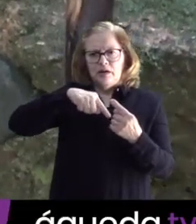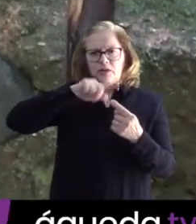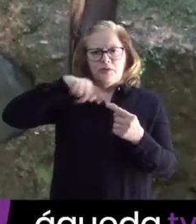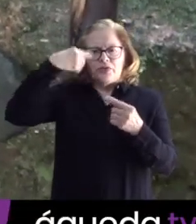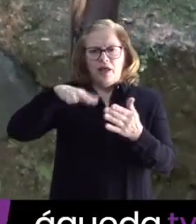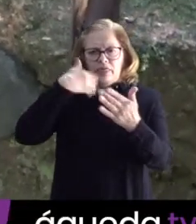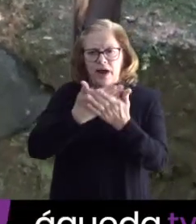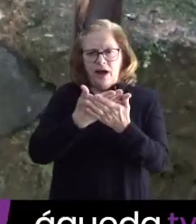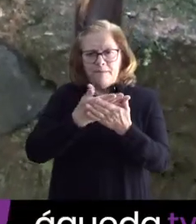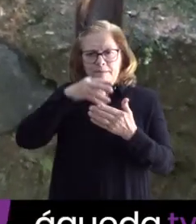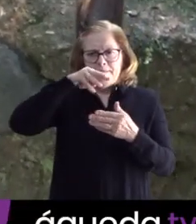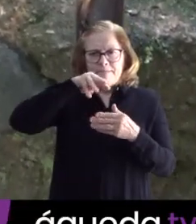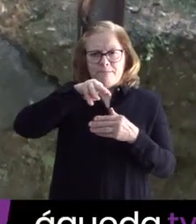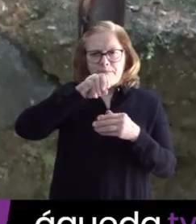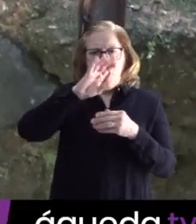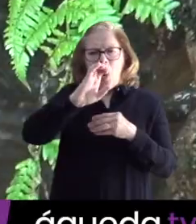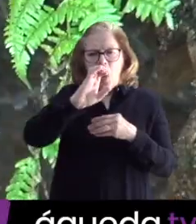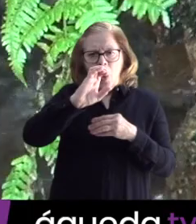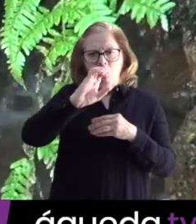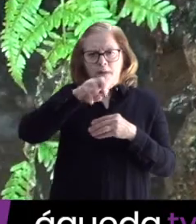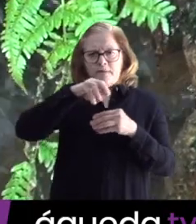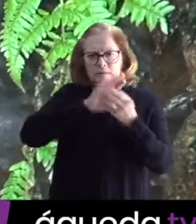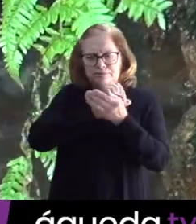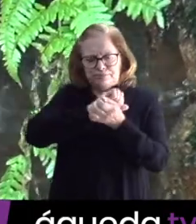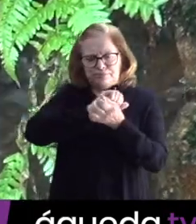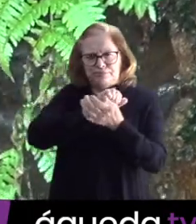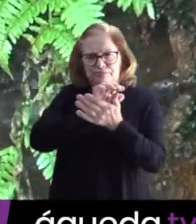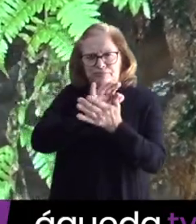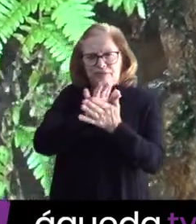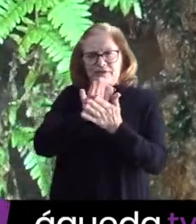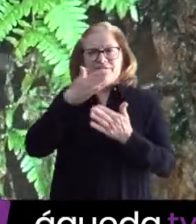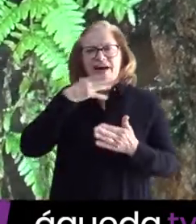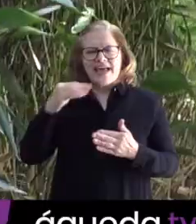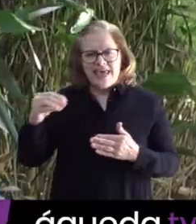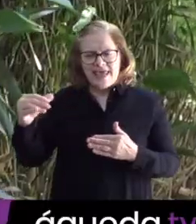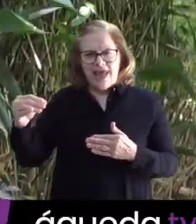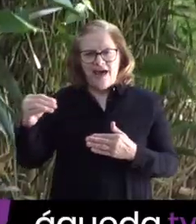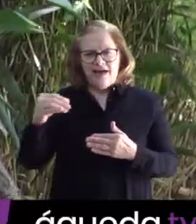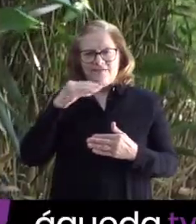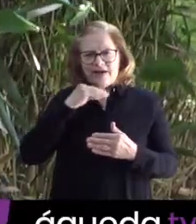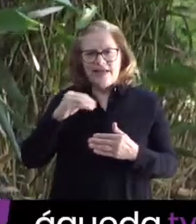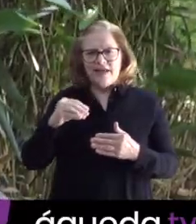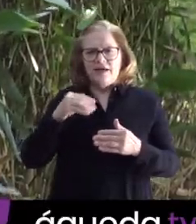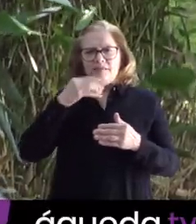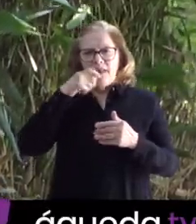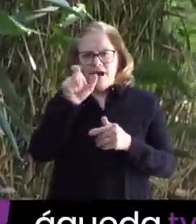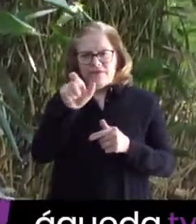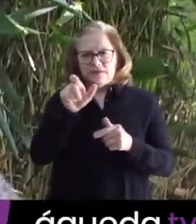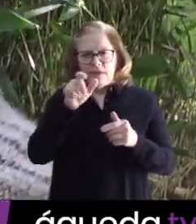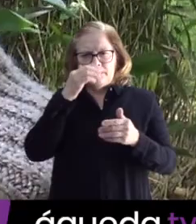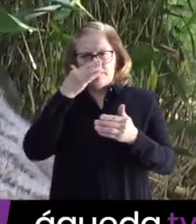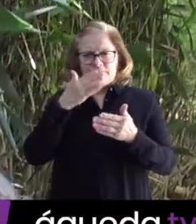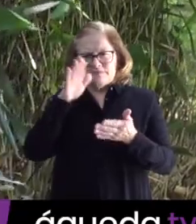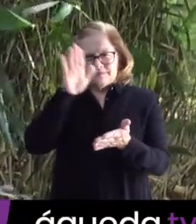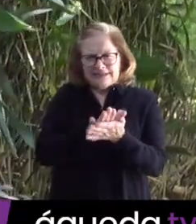mó para fabricar a dita farinha. A massa, em palavra, quer dizer uma